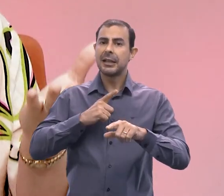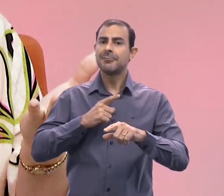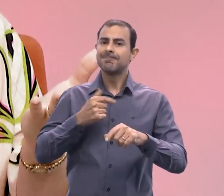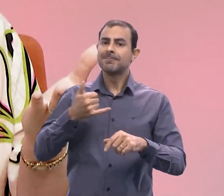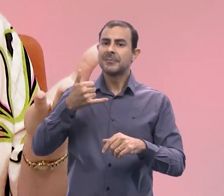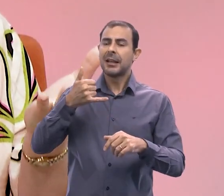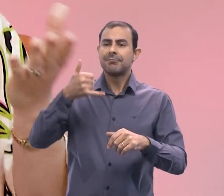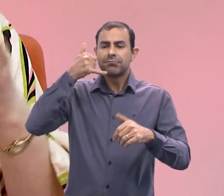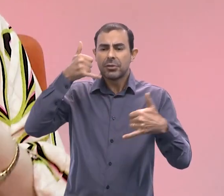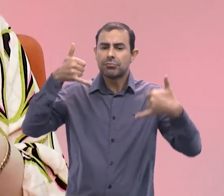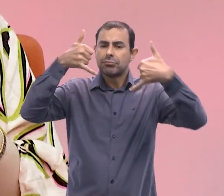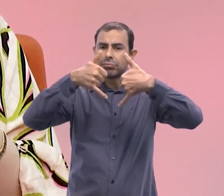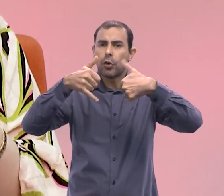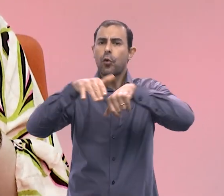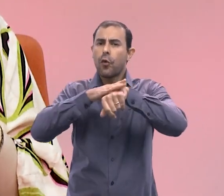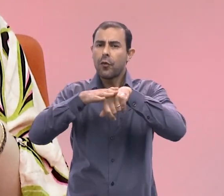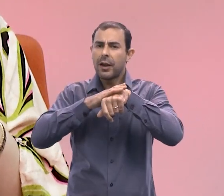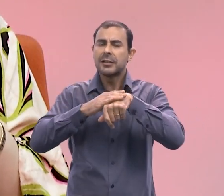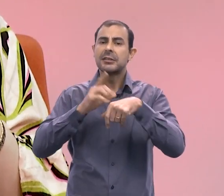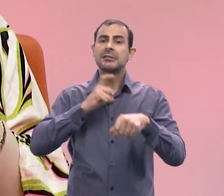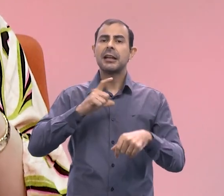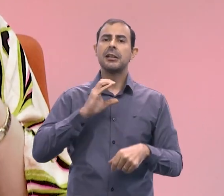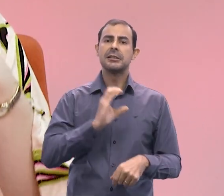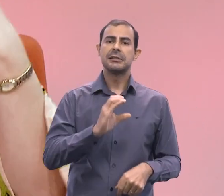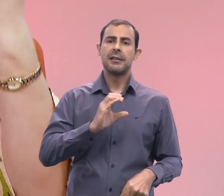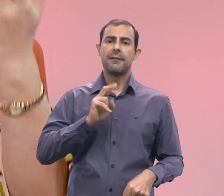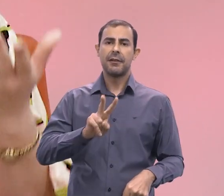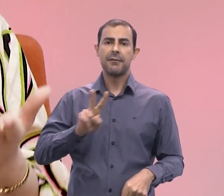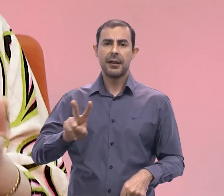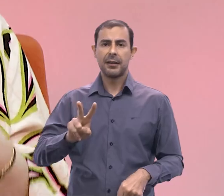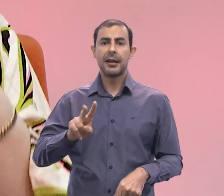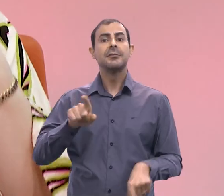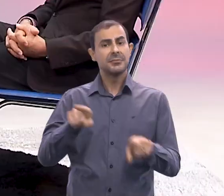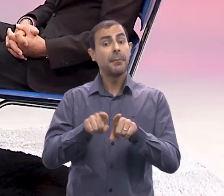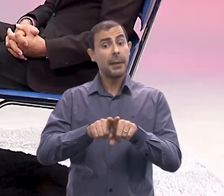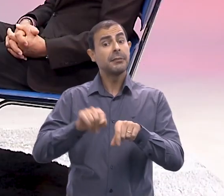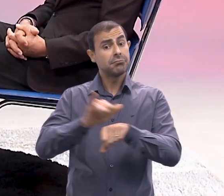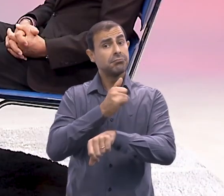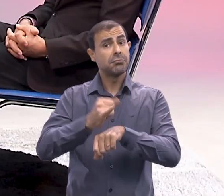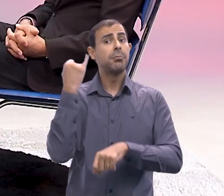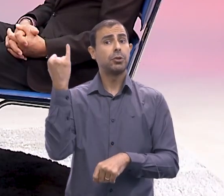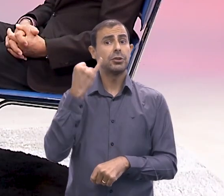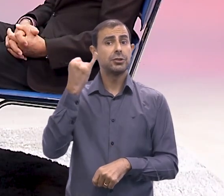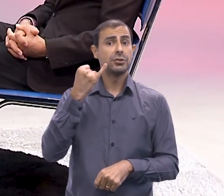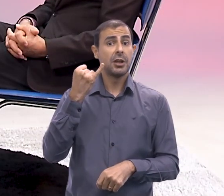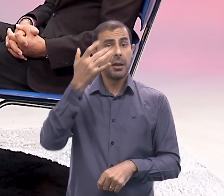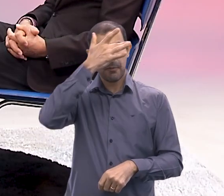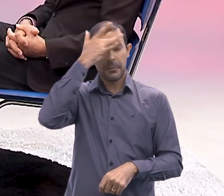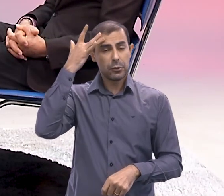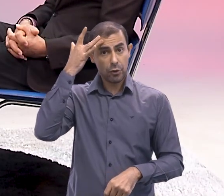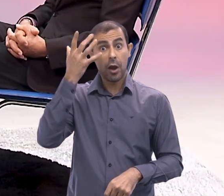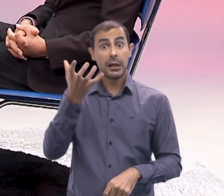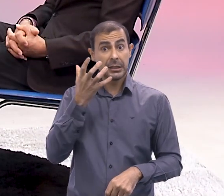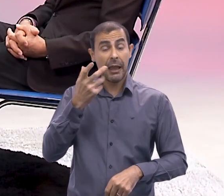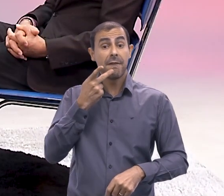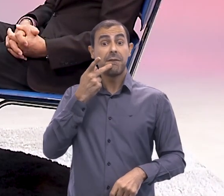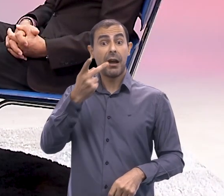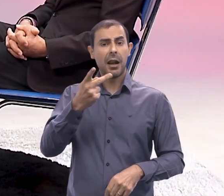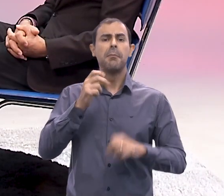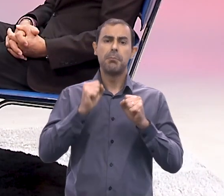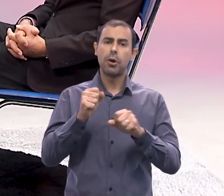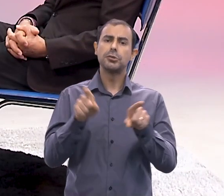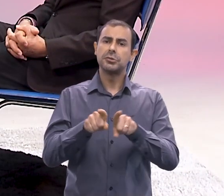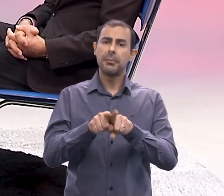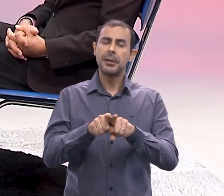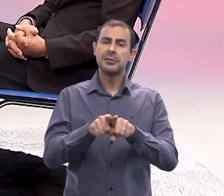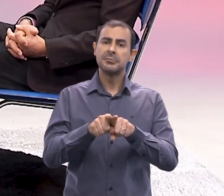tem o CVV, que também é uma ferramenta importante, né? Que se a pessoa precisar buscar ajuda, quiser falar, também é